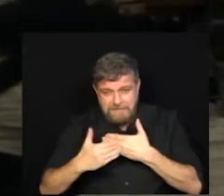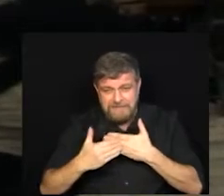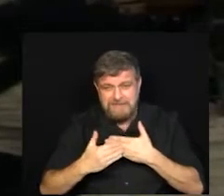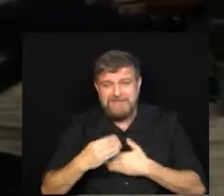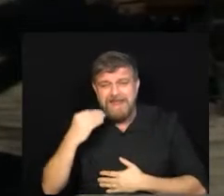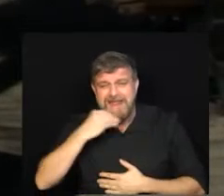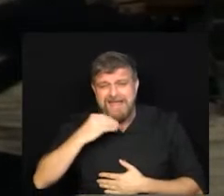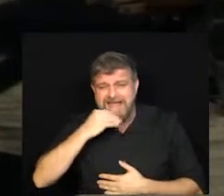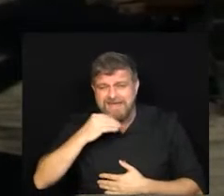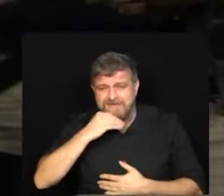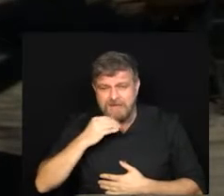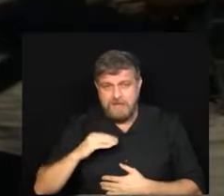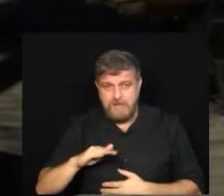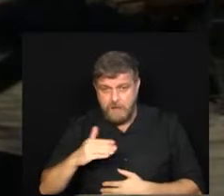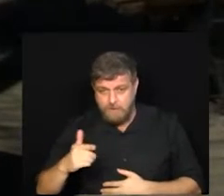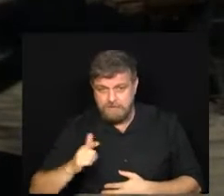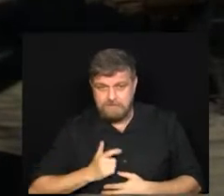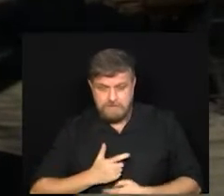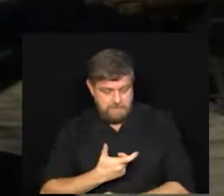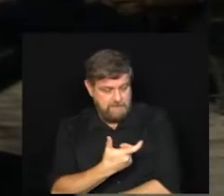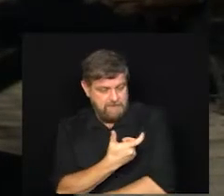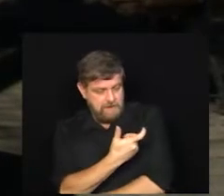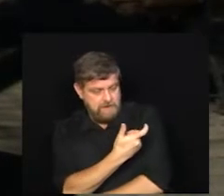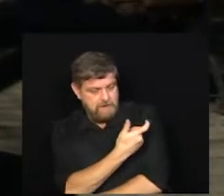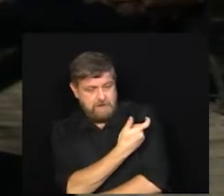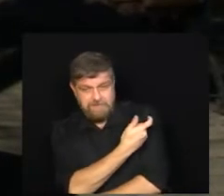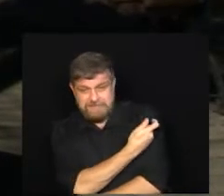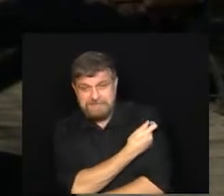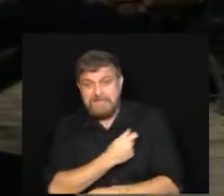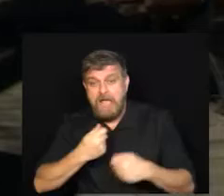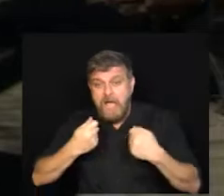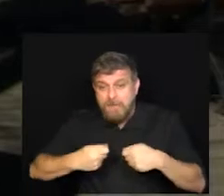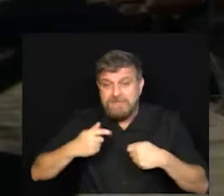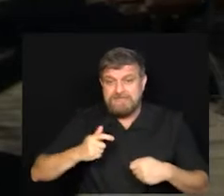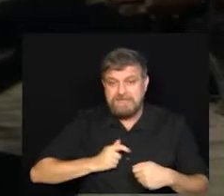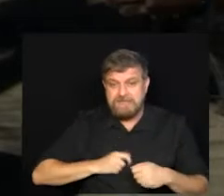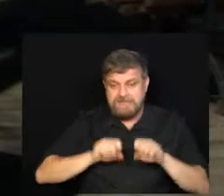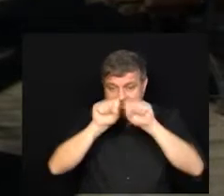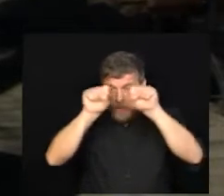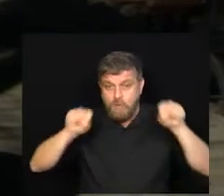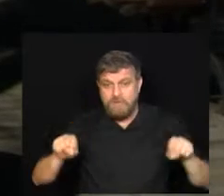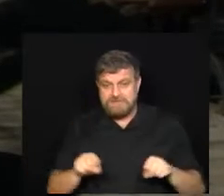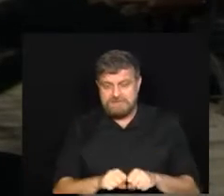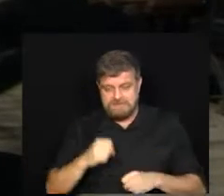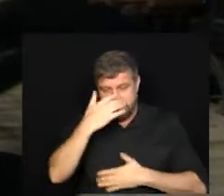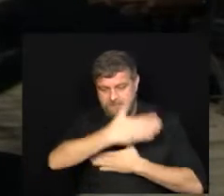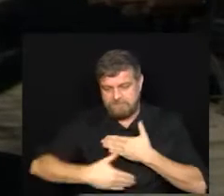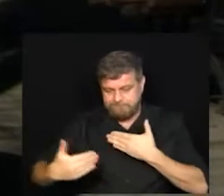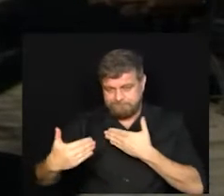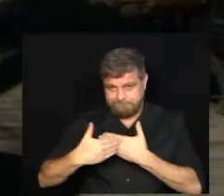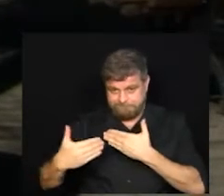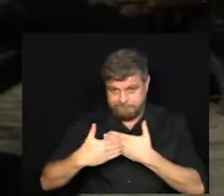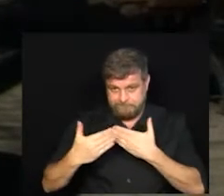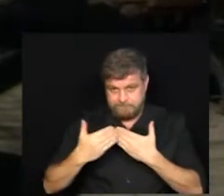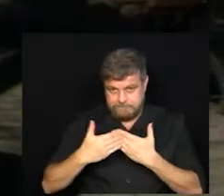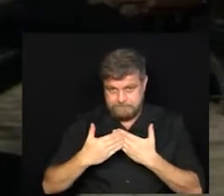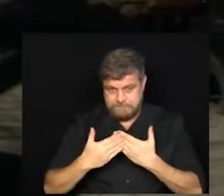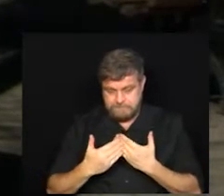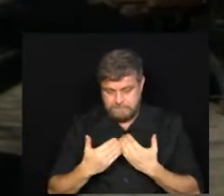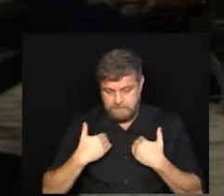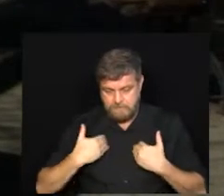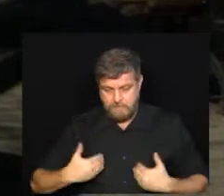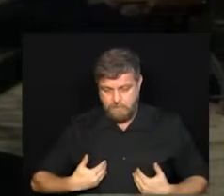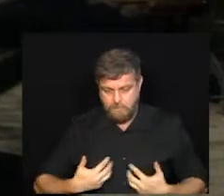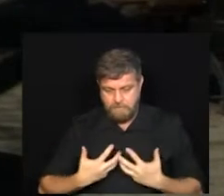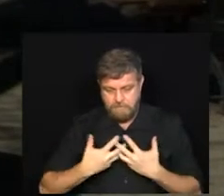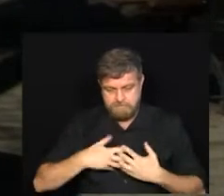foi o que você falou, quando a gente usa uma vacina, a vacina precisa do seu maquinário imunológico para poder ajudar o corpo a desenvolver os